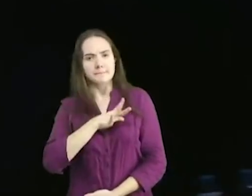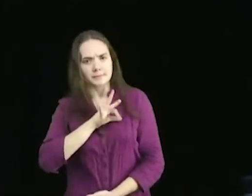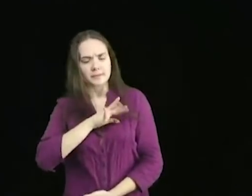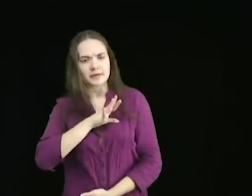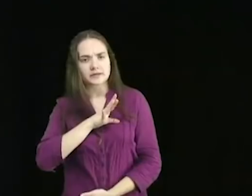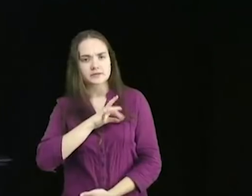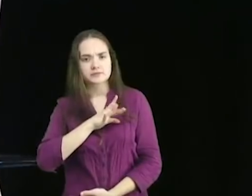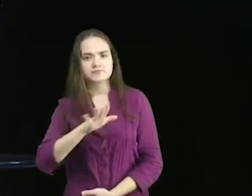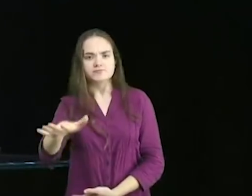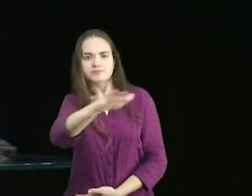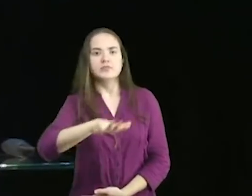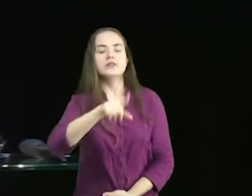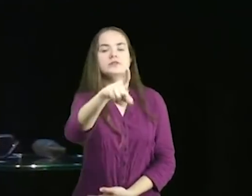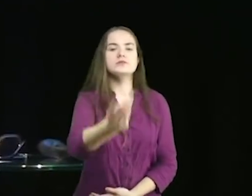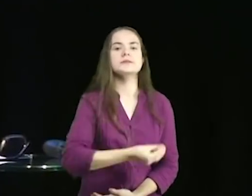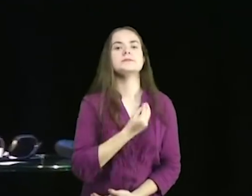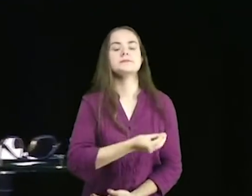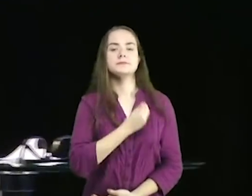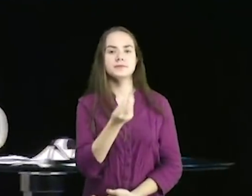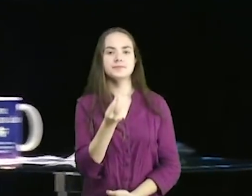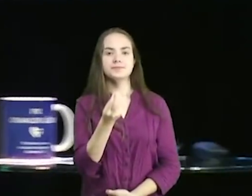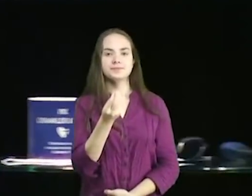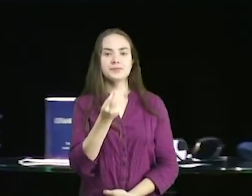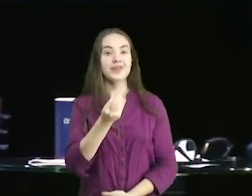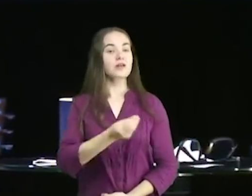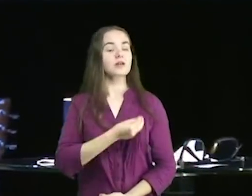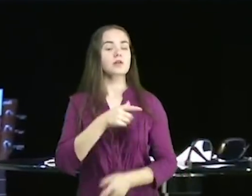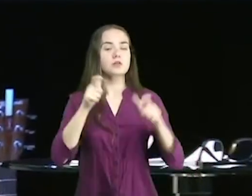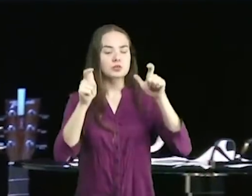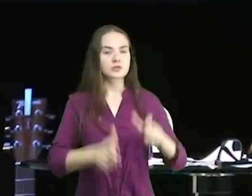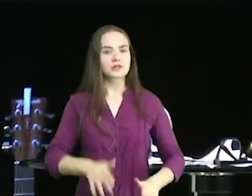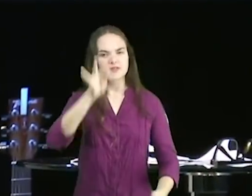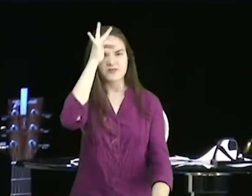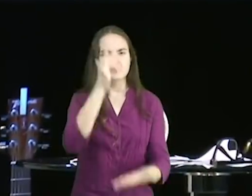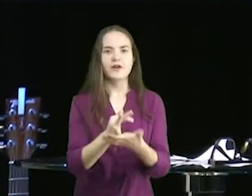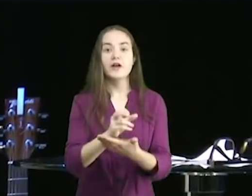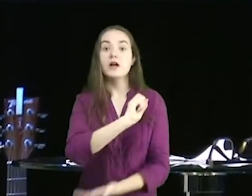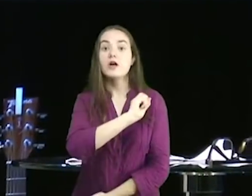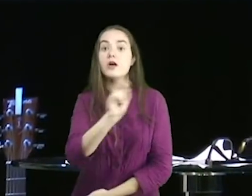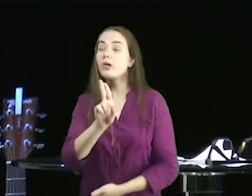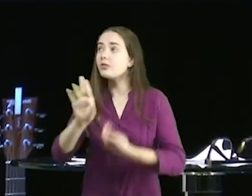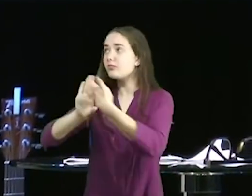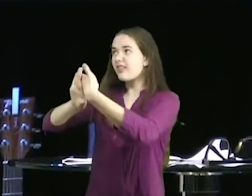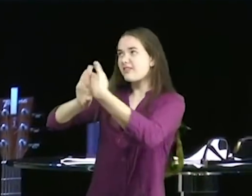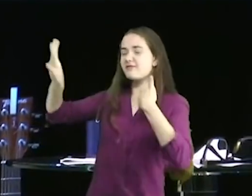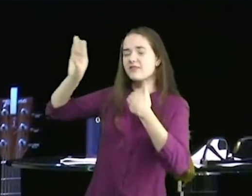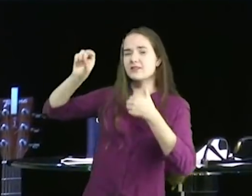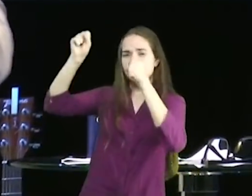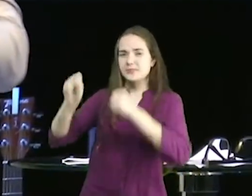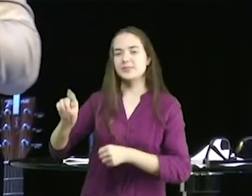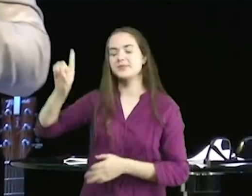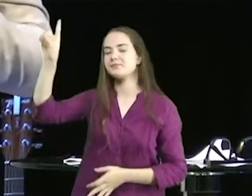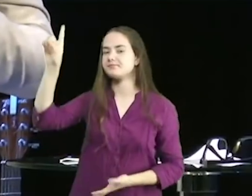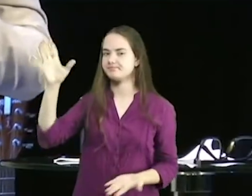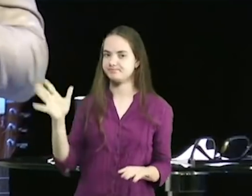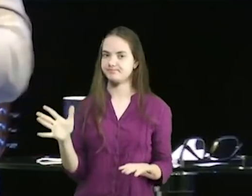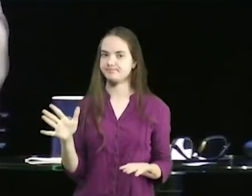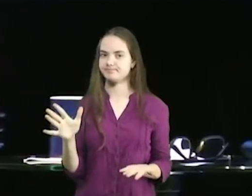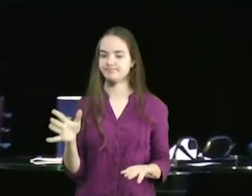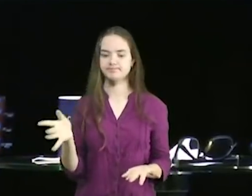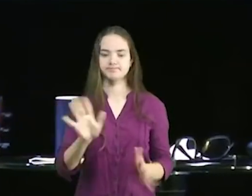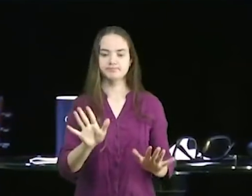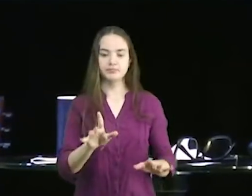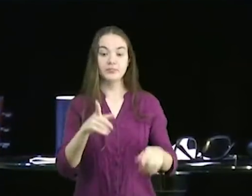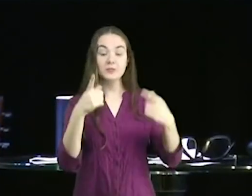é um ambiente de fé ou um ambiente que afasta o poder de Deus? Tem a ver com o que